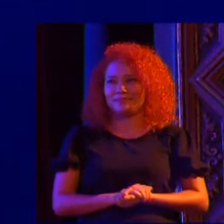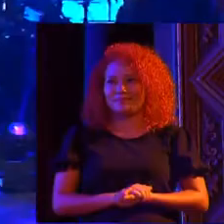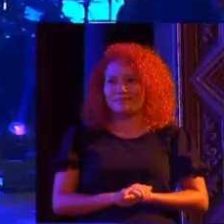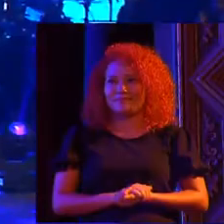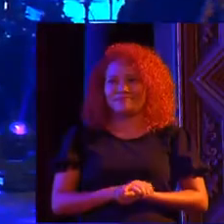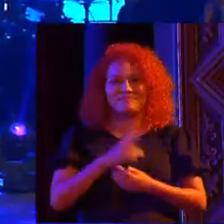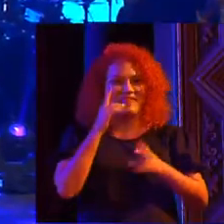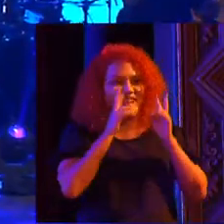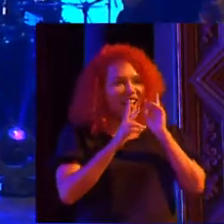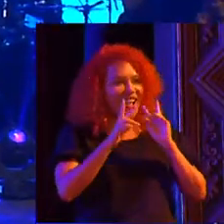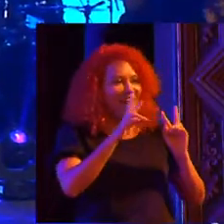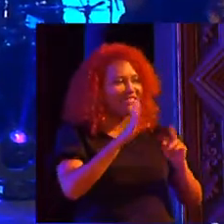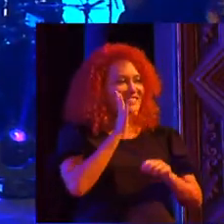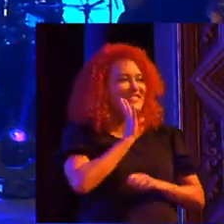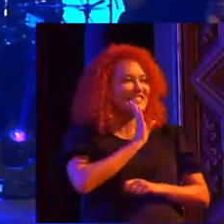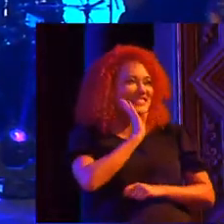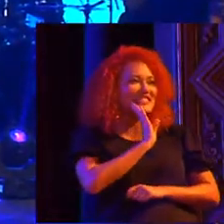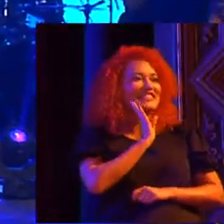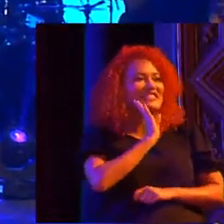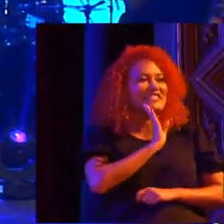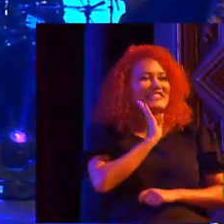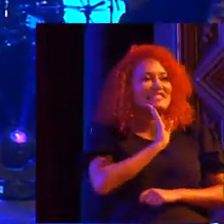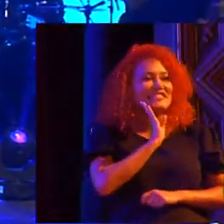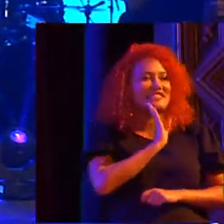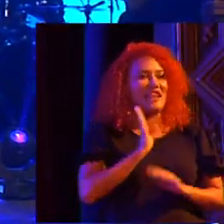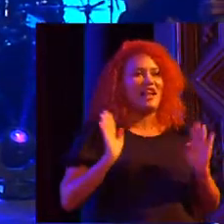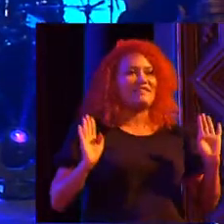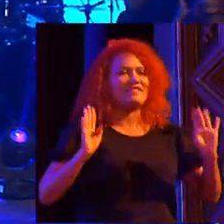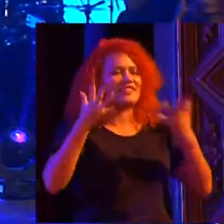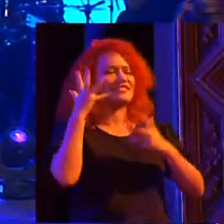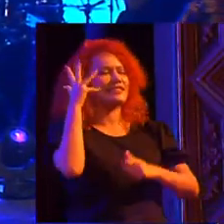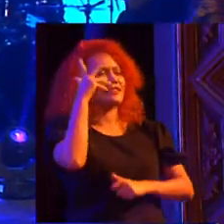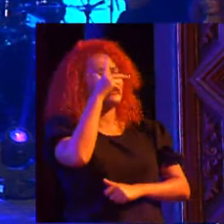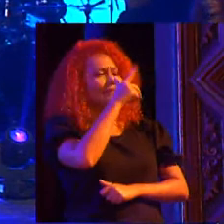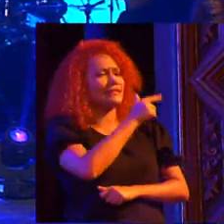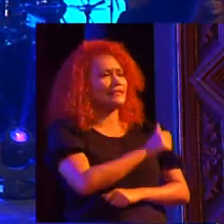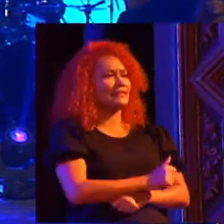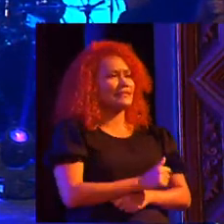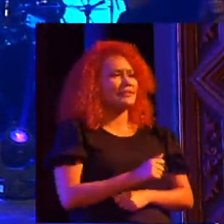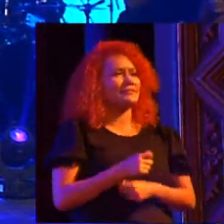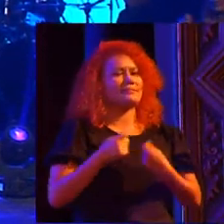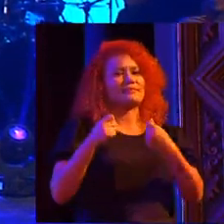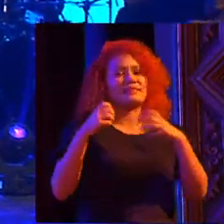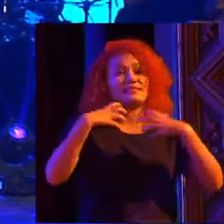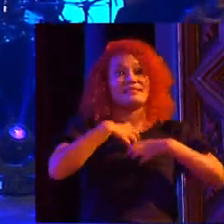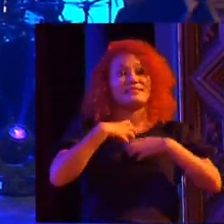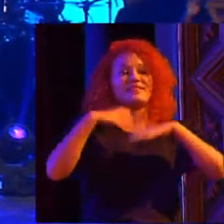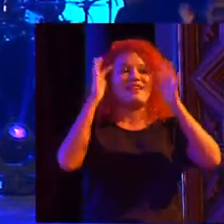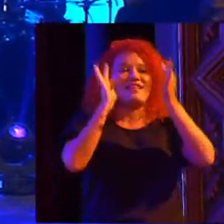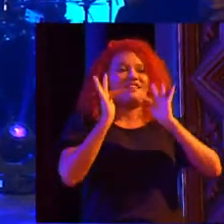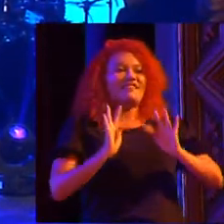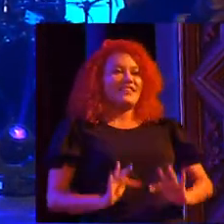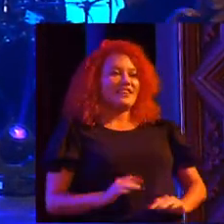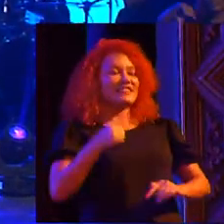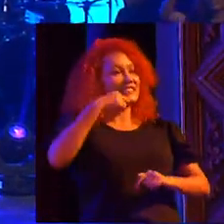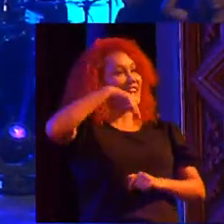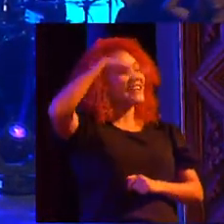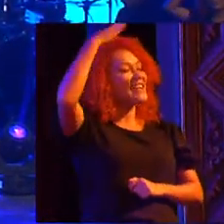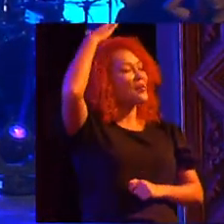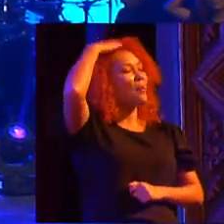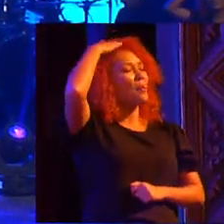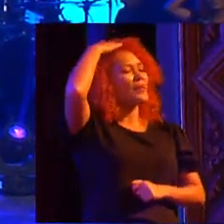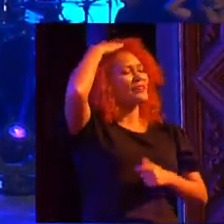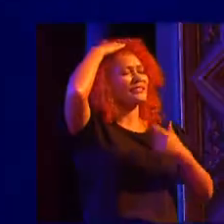Olha só que legal, né? Uma festa linda, a gente tem que ficar realmente muito feliz como paraense,